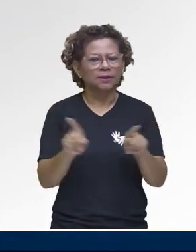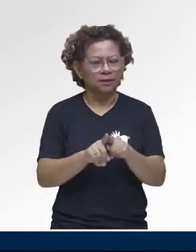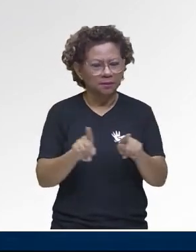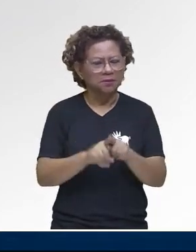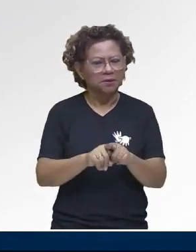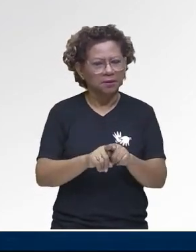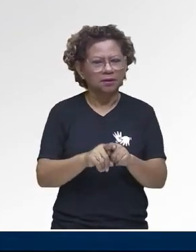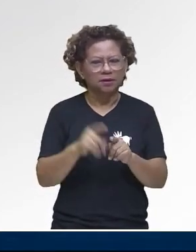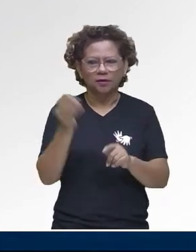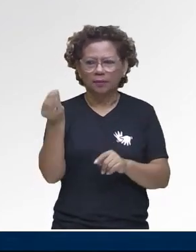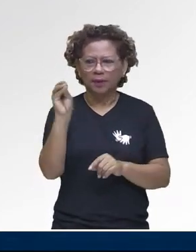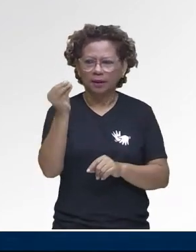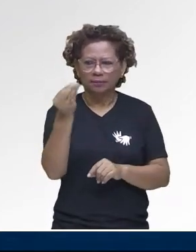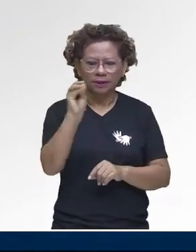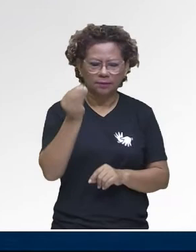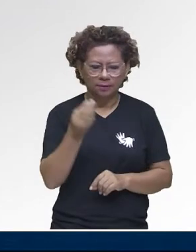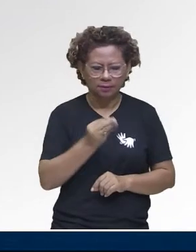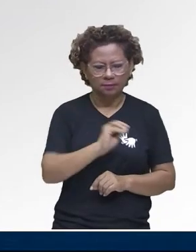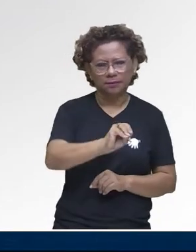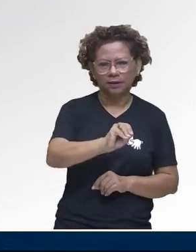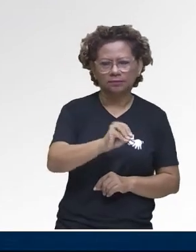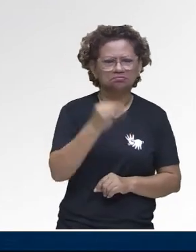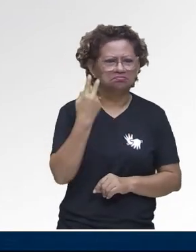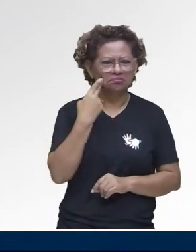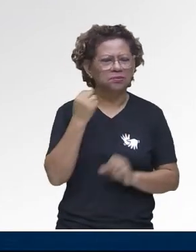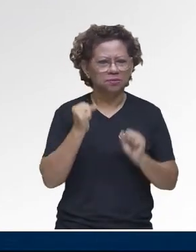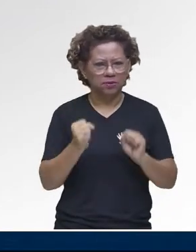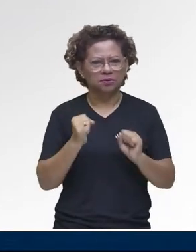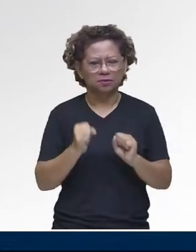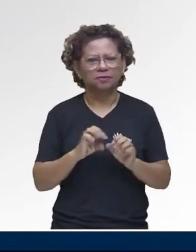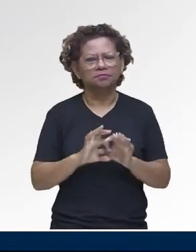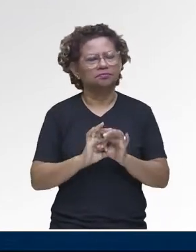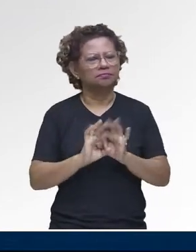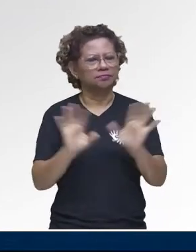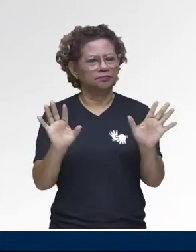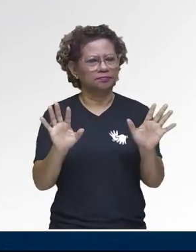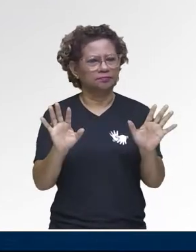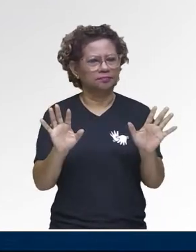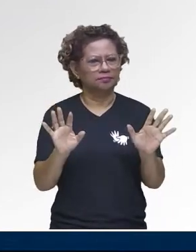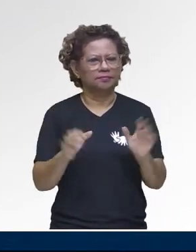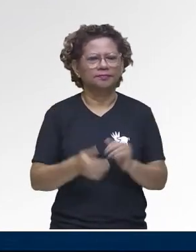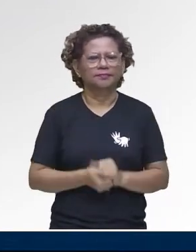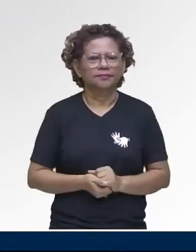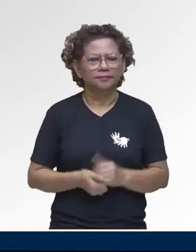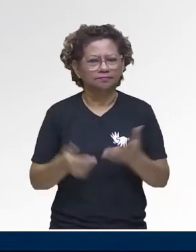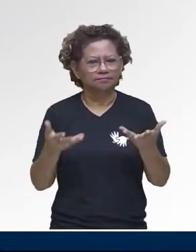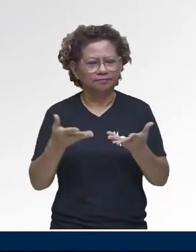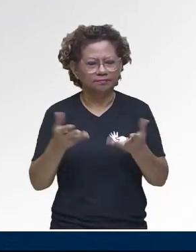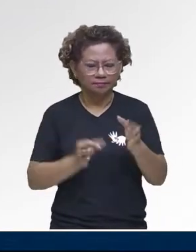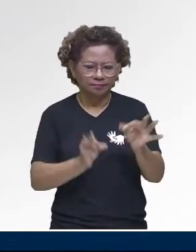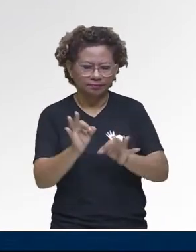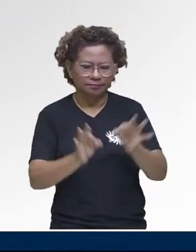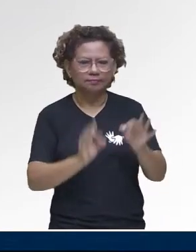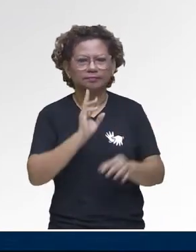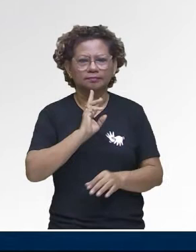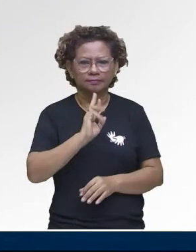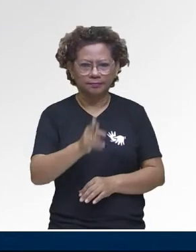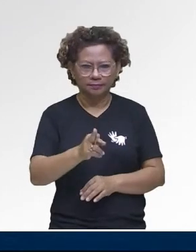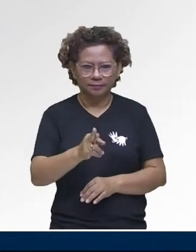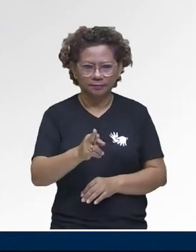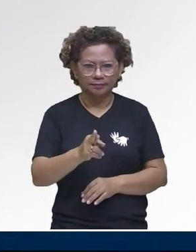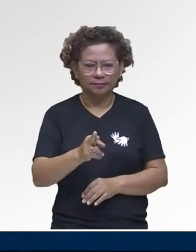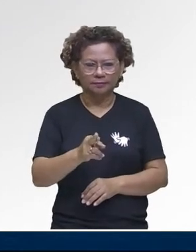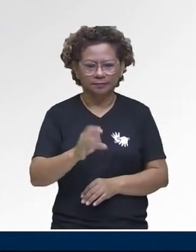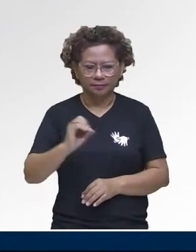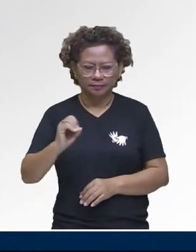só, preenchemos e aí nós vamos fazer o cálculo da soma, como a gente já sabe. Tá bom? 9, 10,